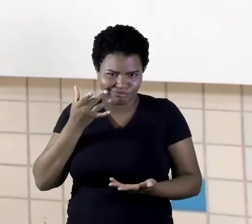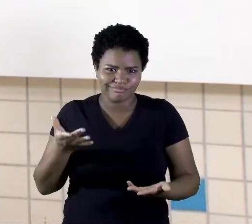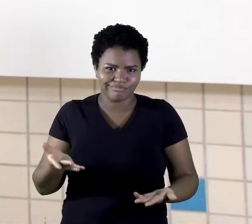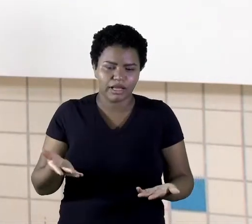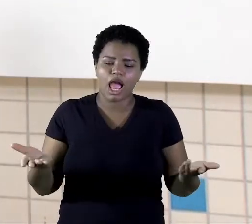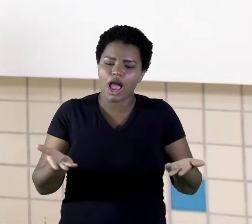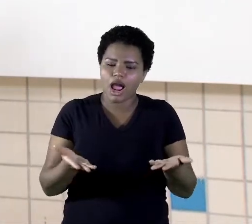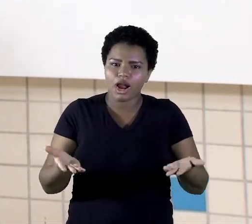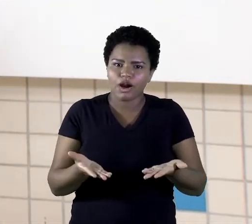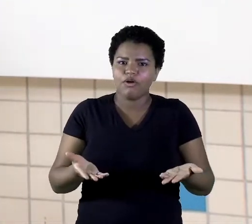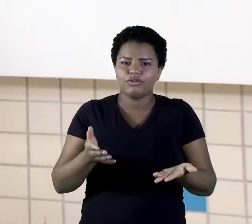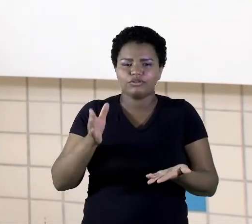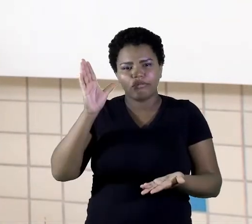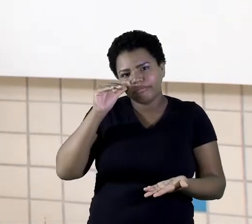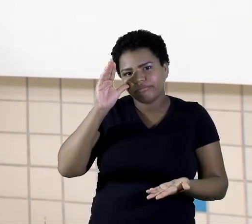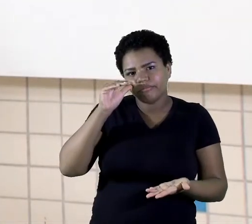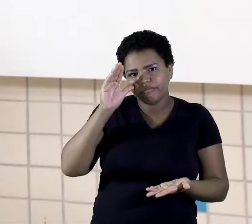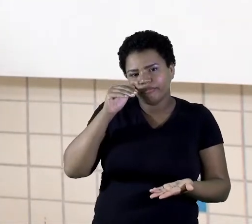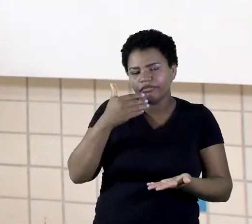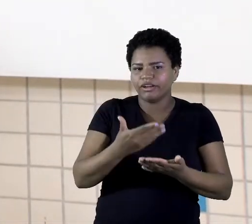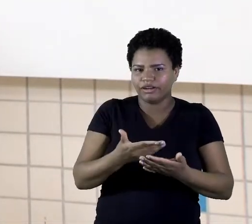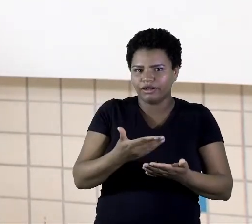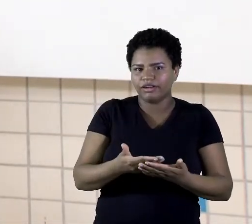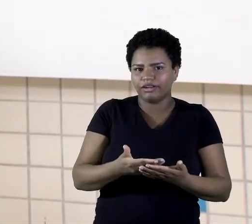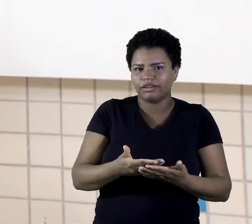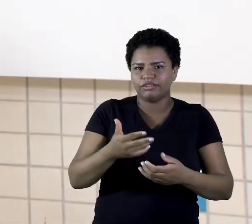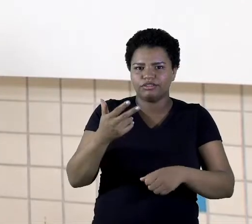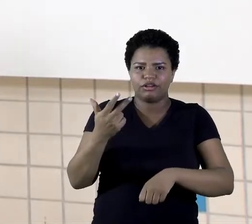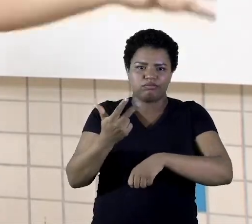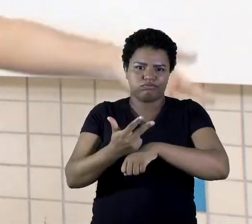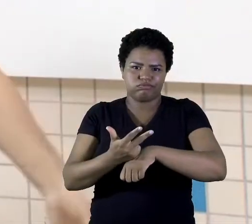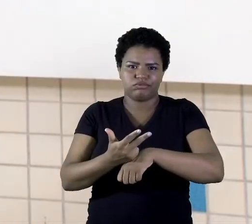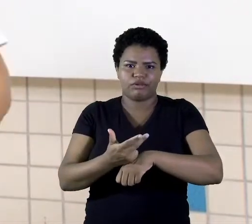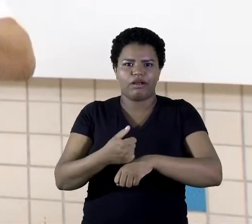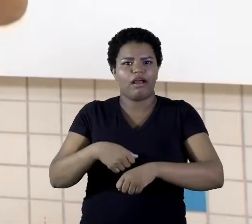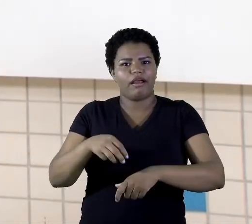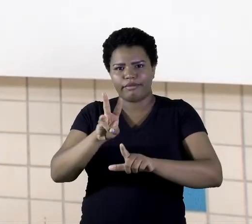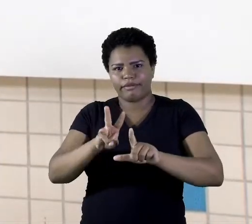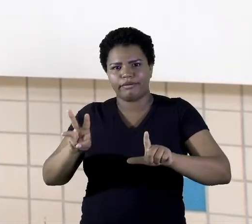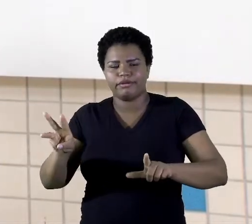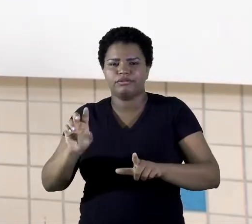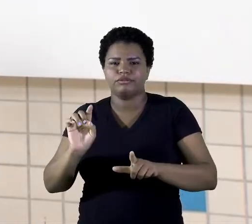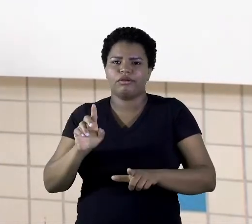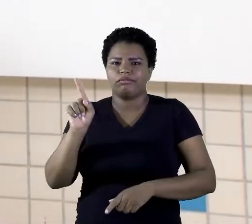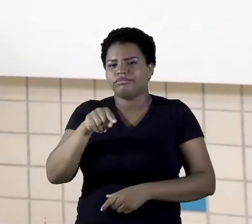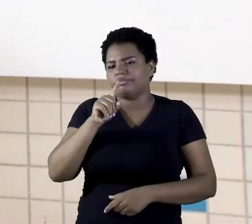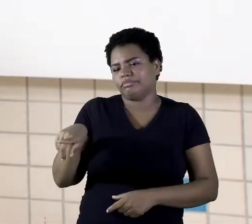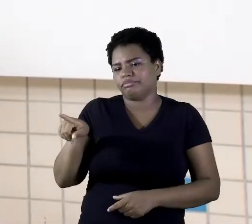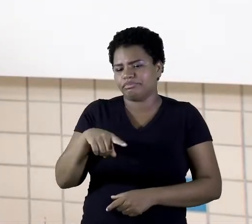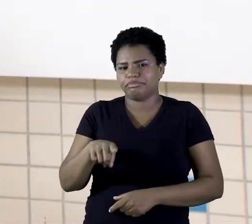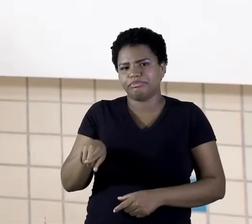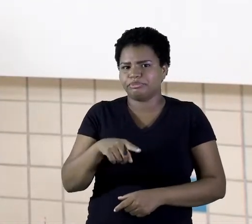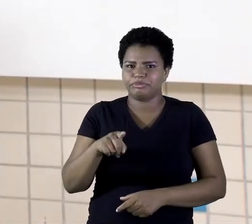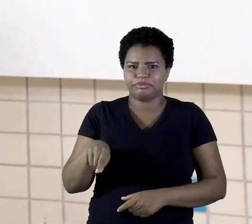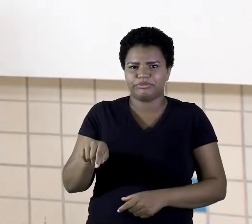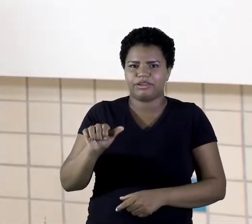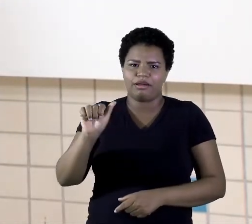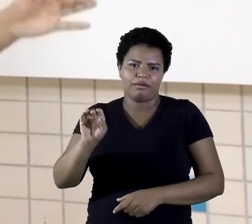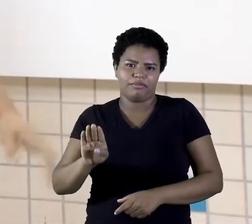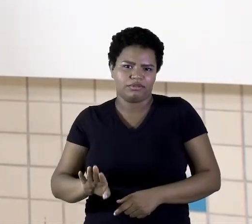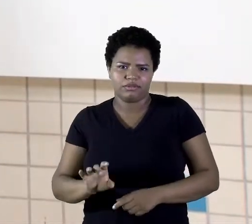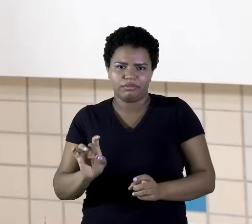doido para pegar o seu caderno, manusear ele e fazer aquele cabeçalho caprichado e caprichar na letra, né? Porque já